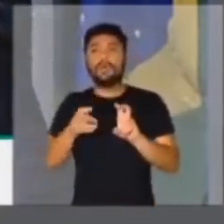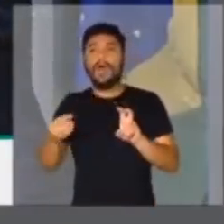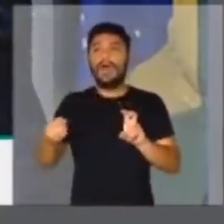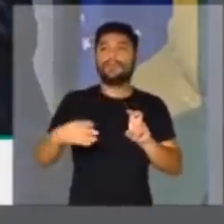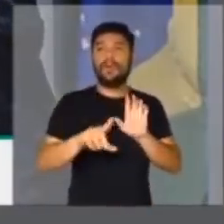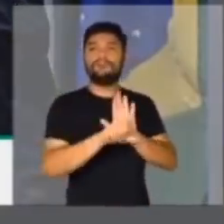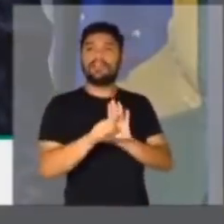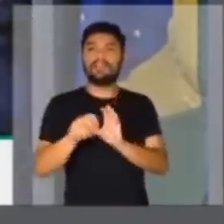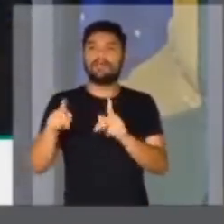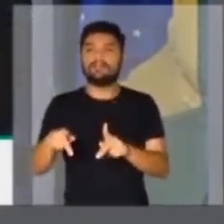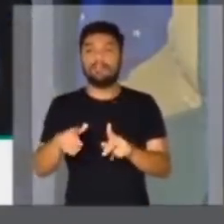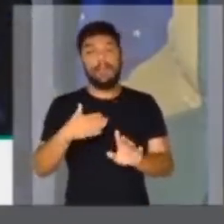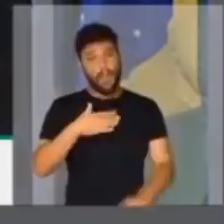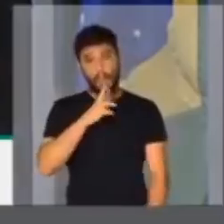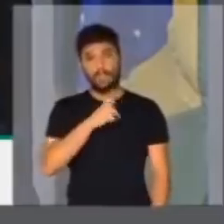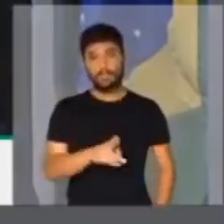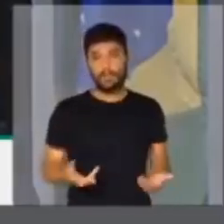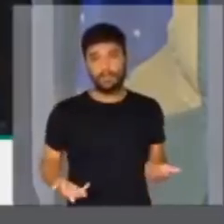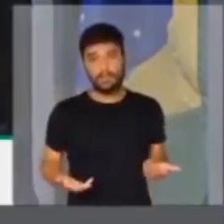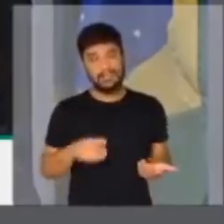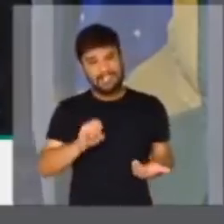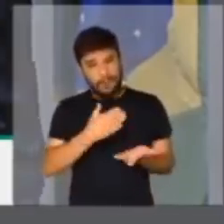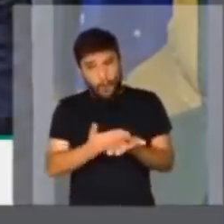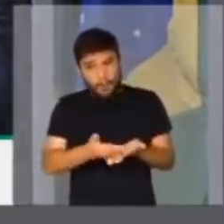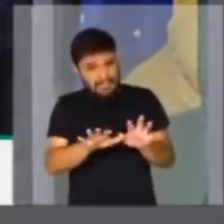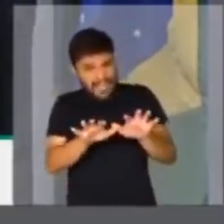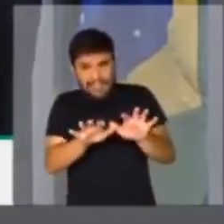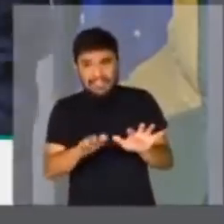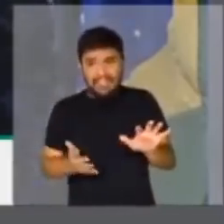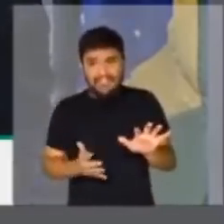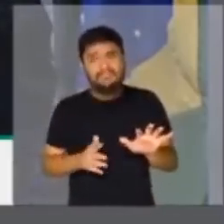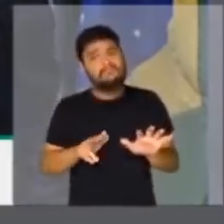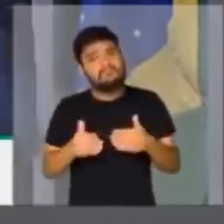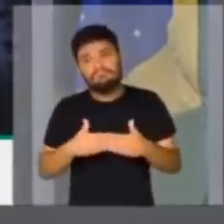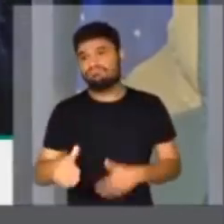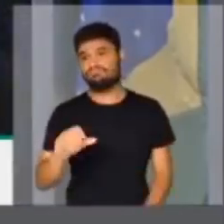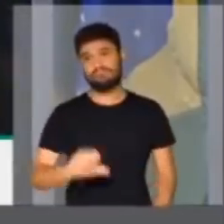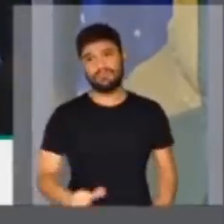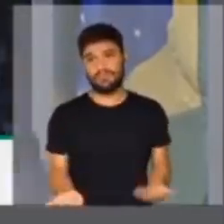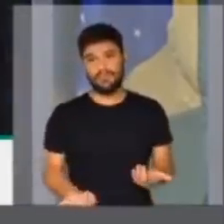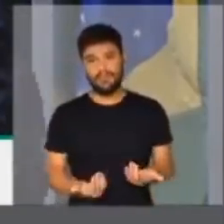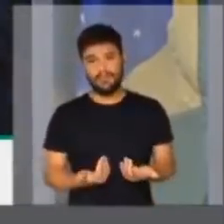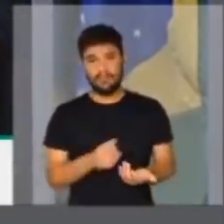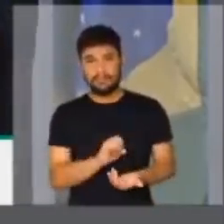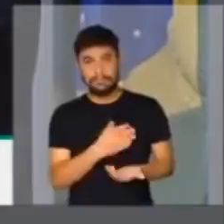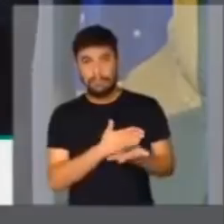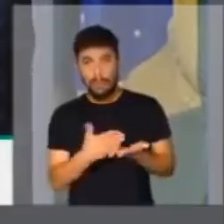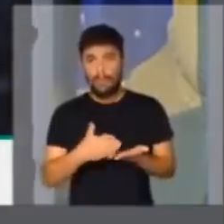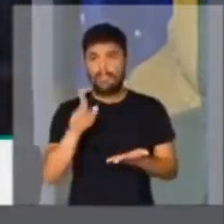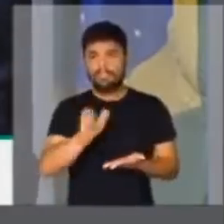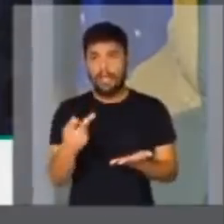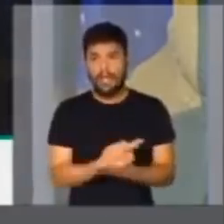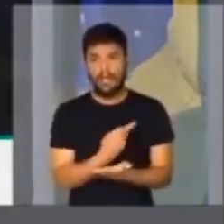da Previdência, deputado Marcel. Eu digo, se começar assim, começa muito mal. Se começar assim,